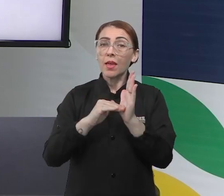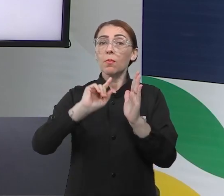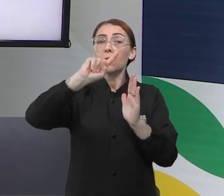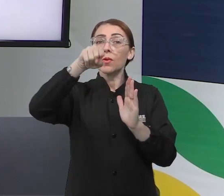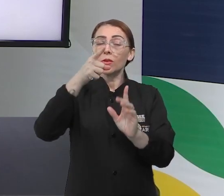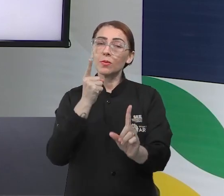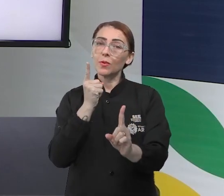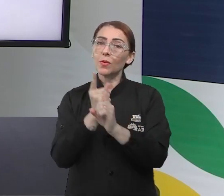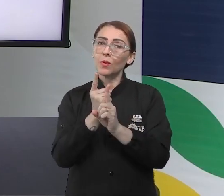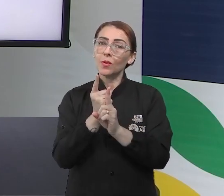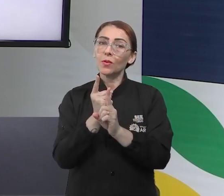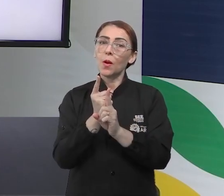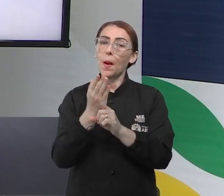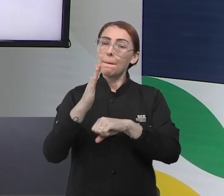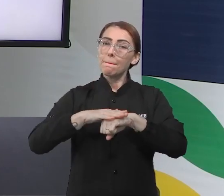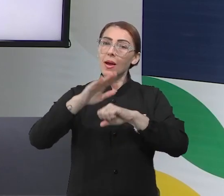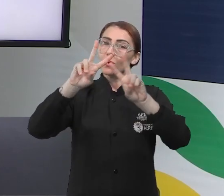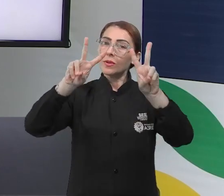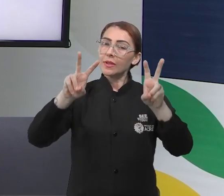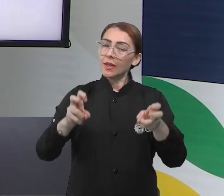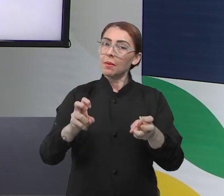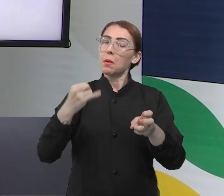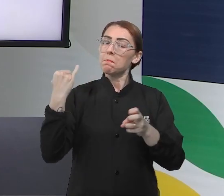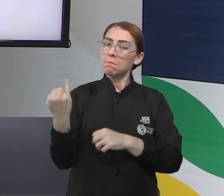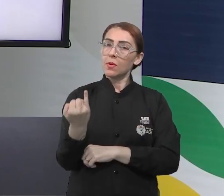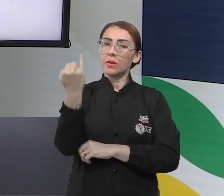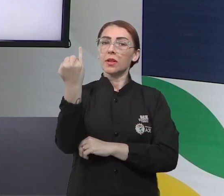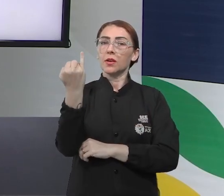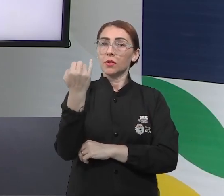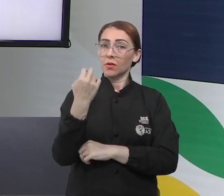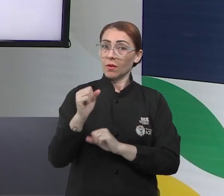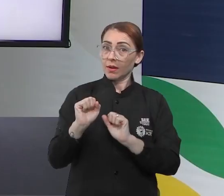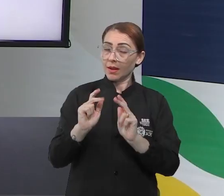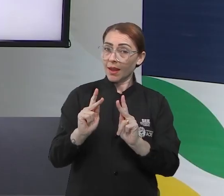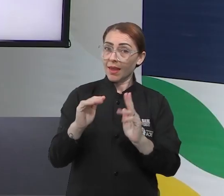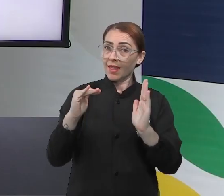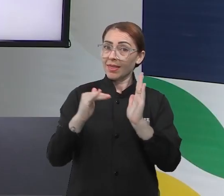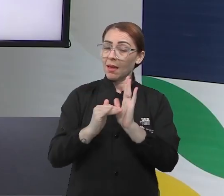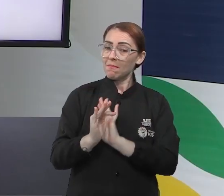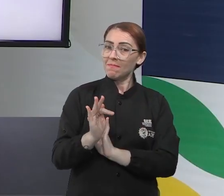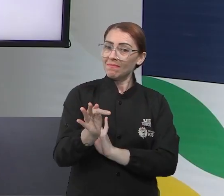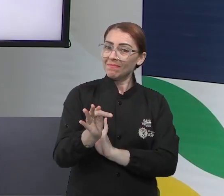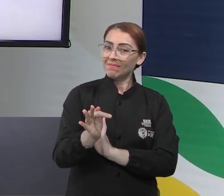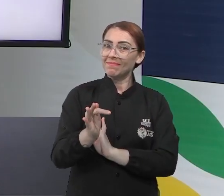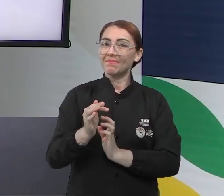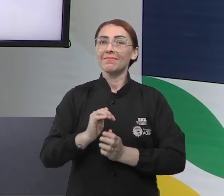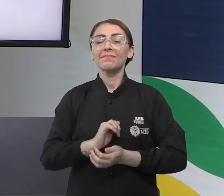nosso próximo encontro com mais um tema muito importante, viu? Até breve!